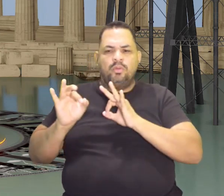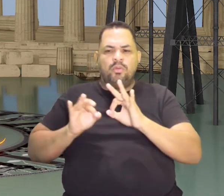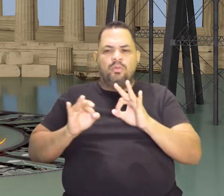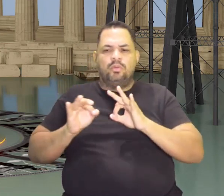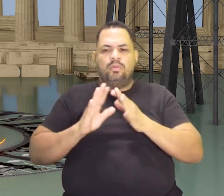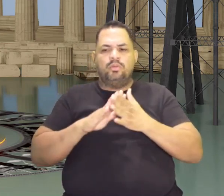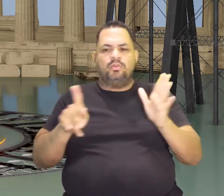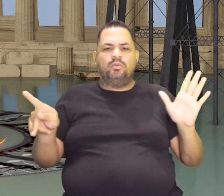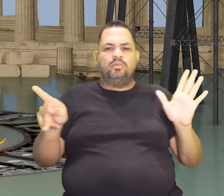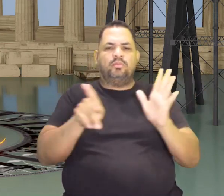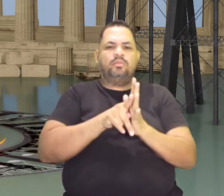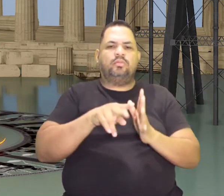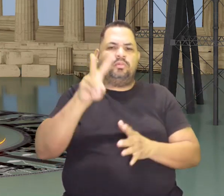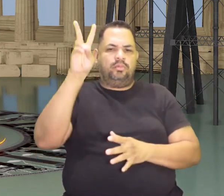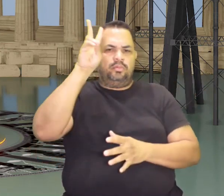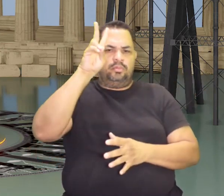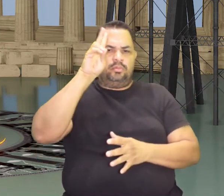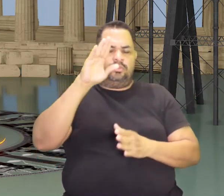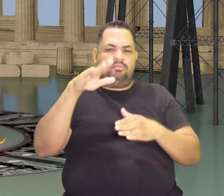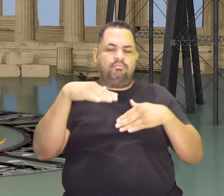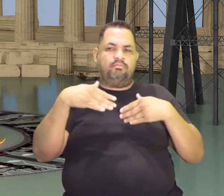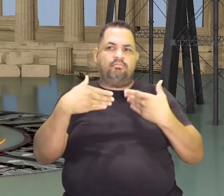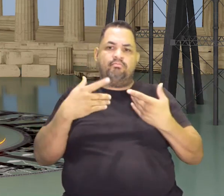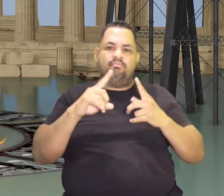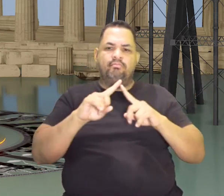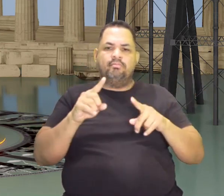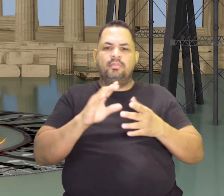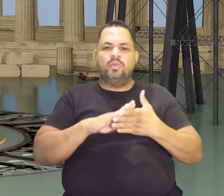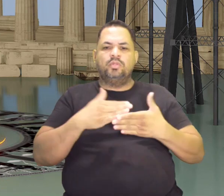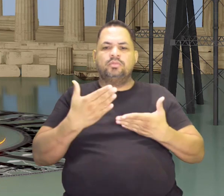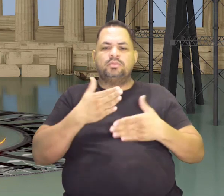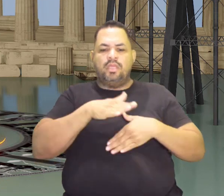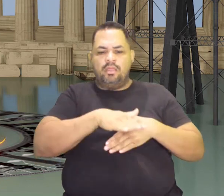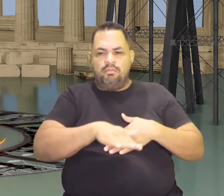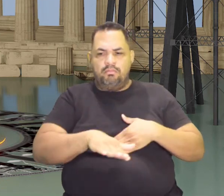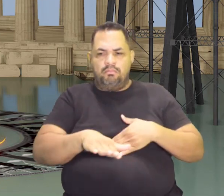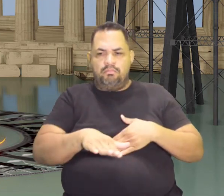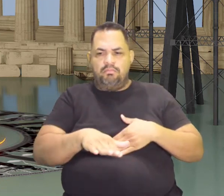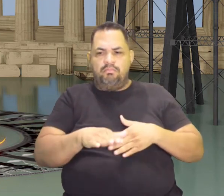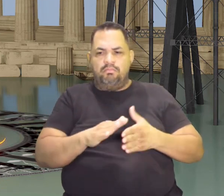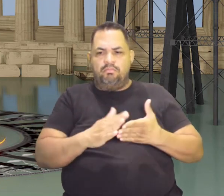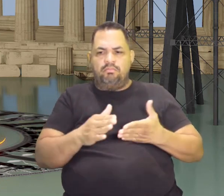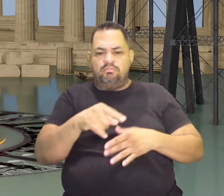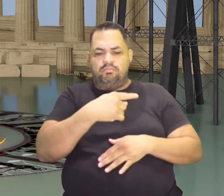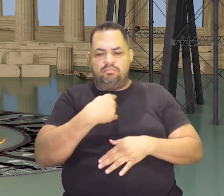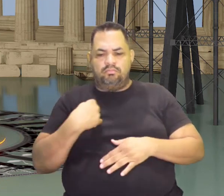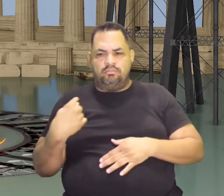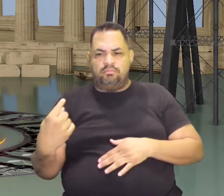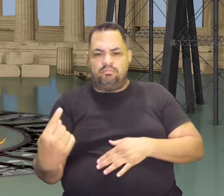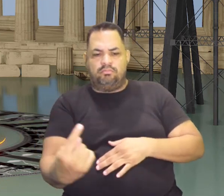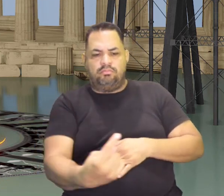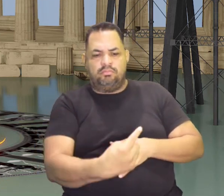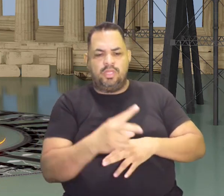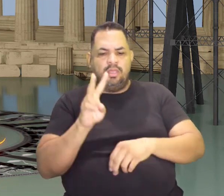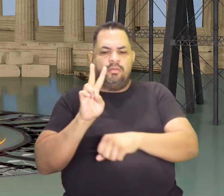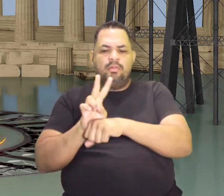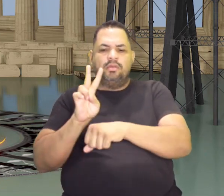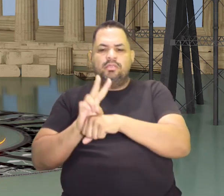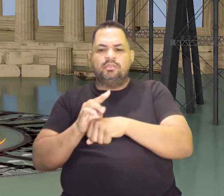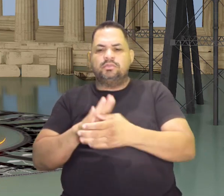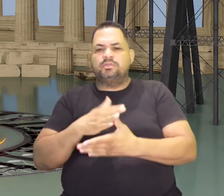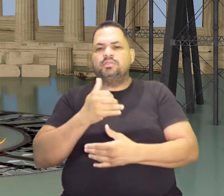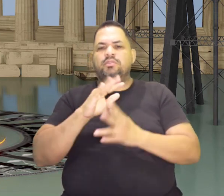a sua própria história. Claro que, enquanto criança, vocês estão envoltos em amparo e proteção dos